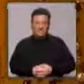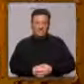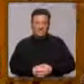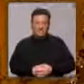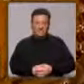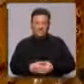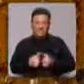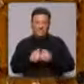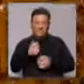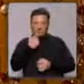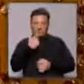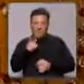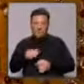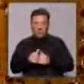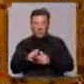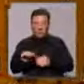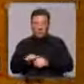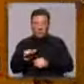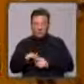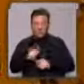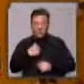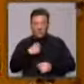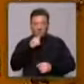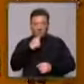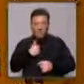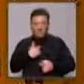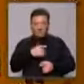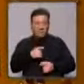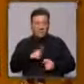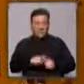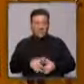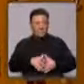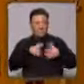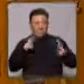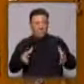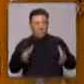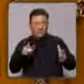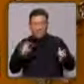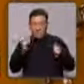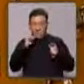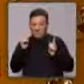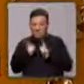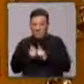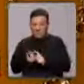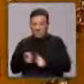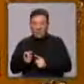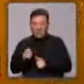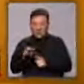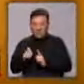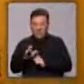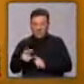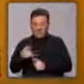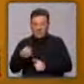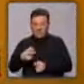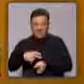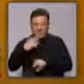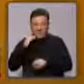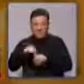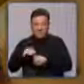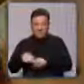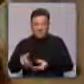As pedras são bordadas, portanto nós vamos do macro ao micro e estas peças têm essa riqueza.